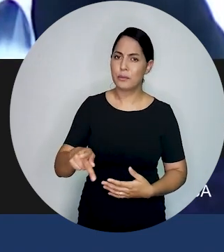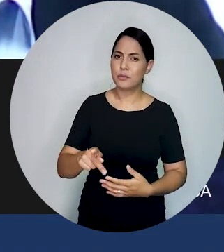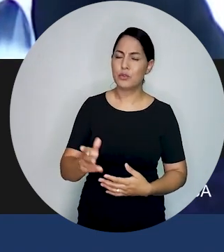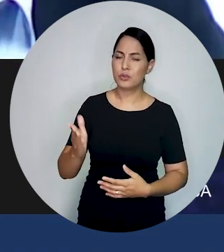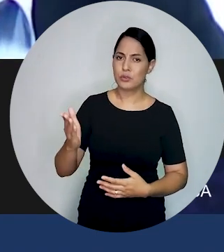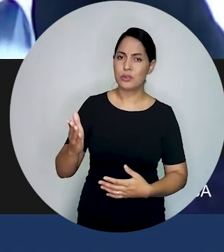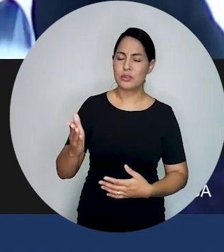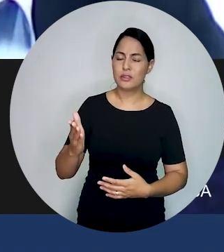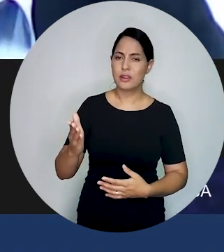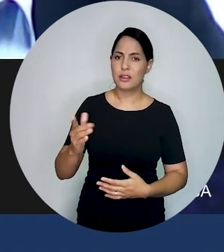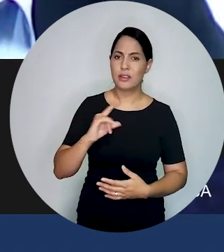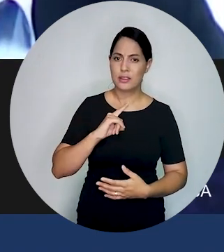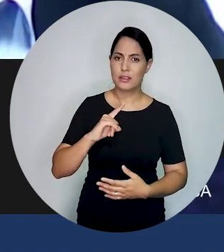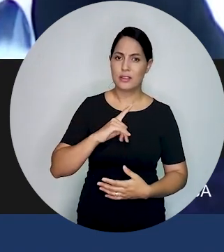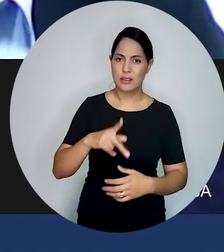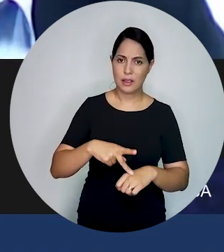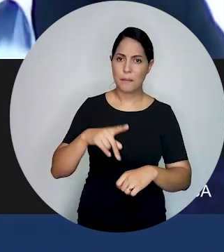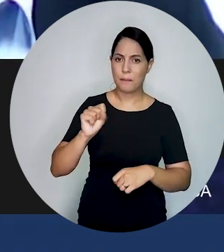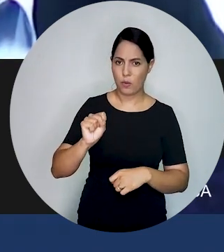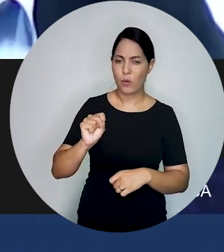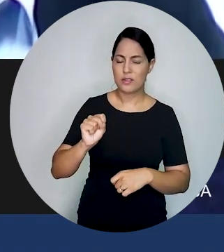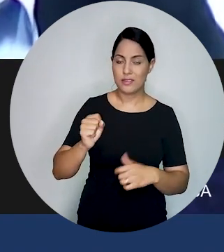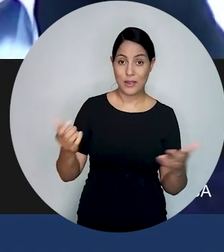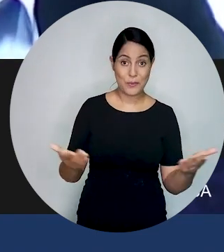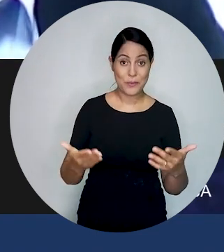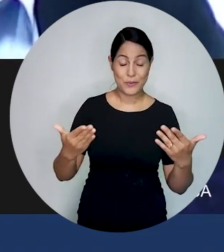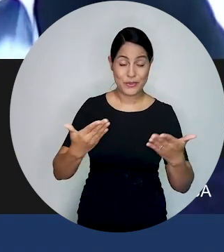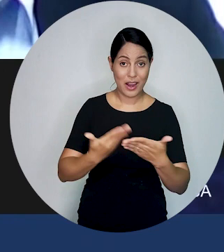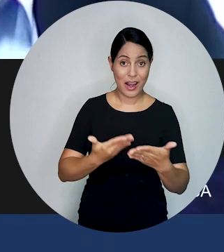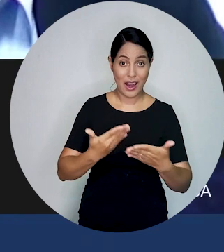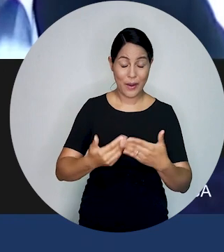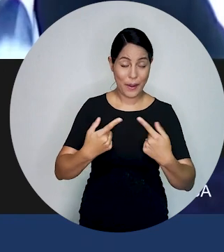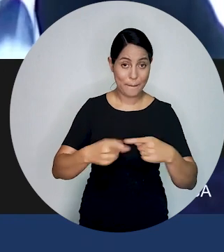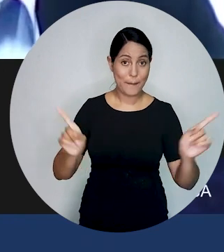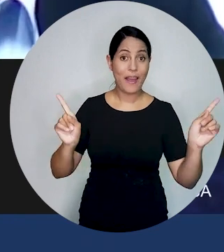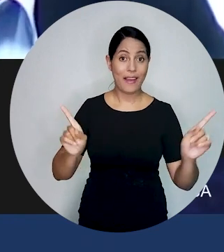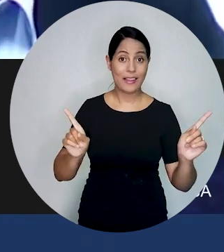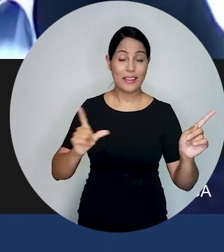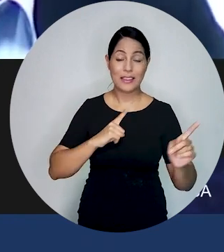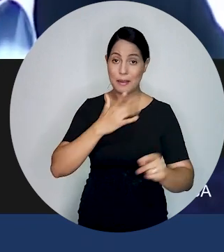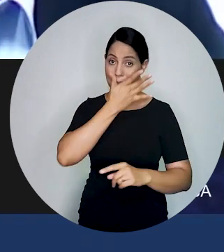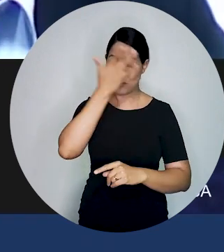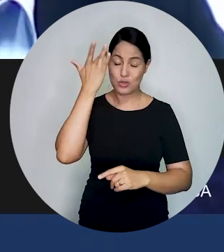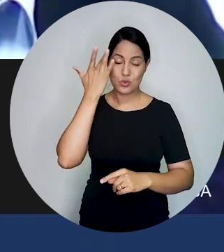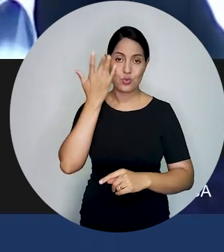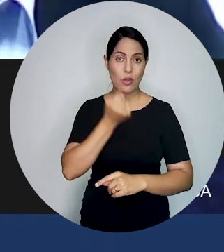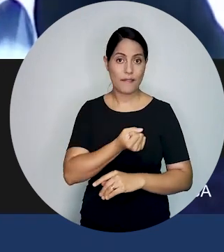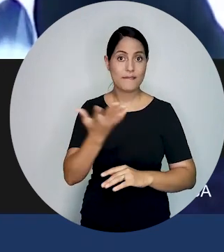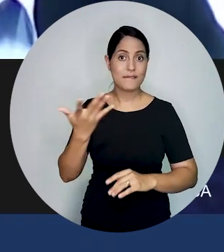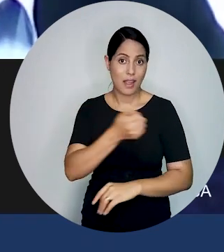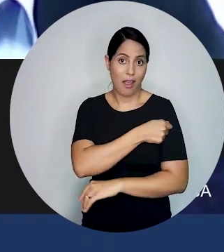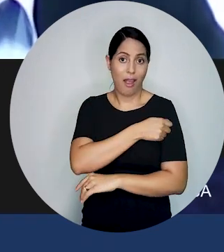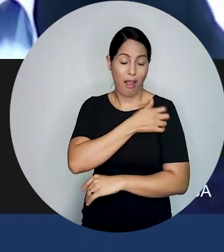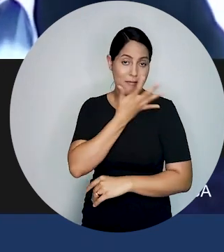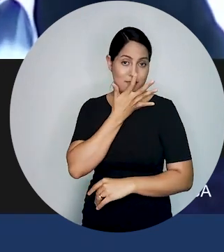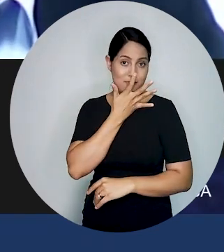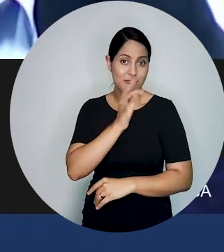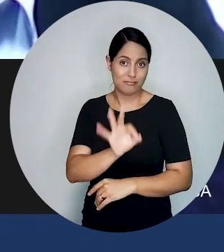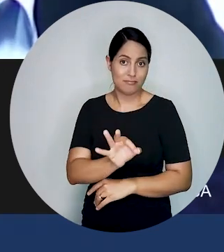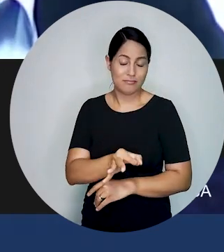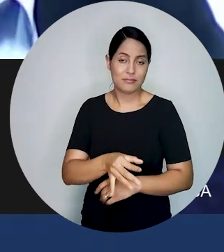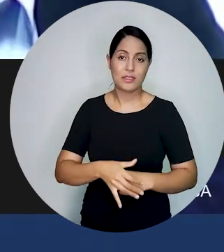gente está aqui numa pós-graduação, a aula é aberta, muitos alunos ainda de graduação nos assistindo, né, que